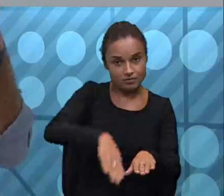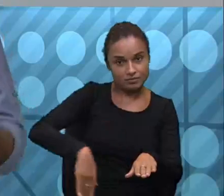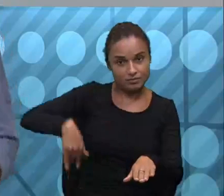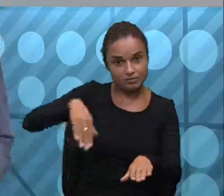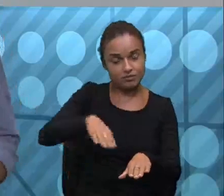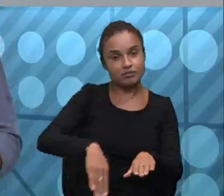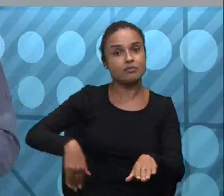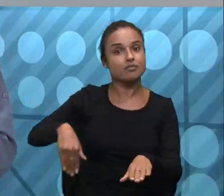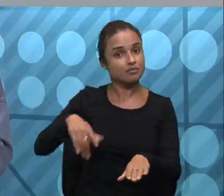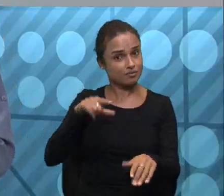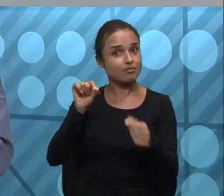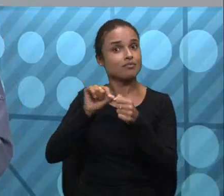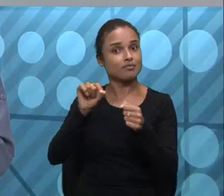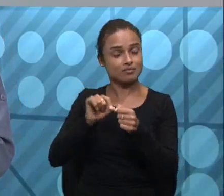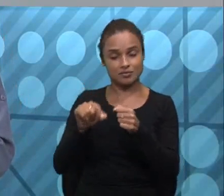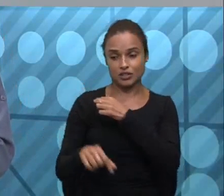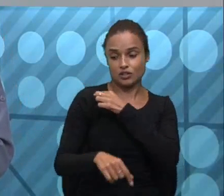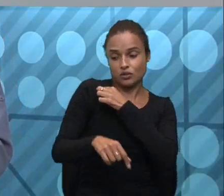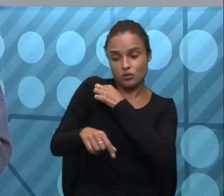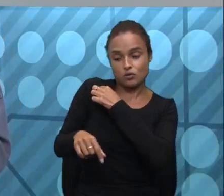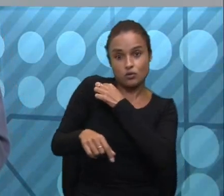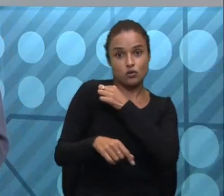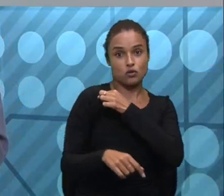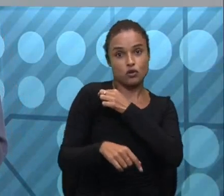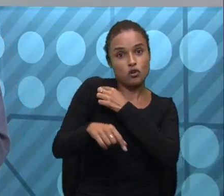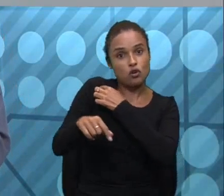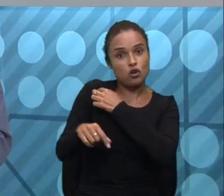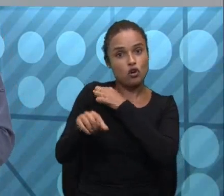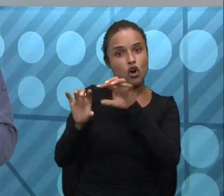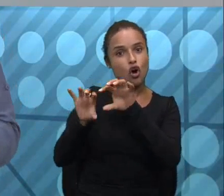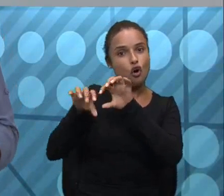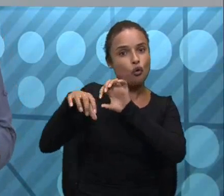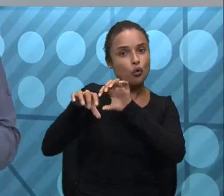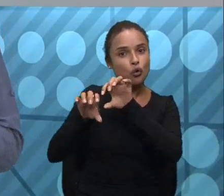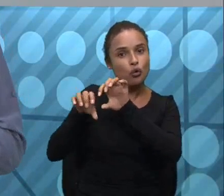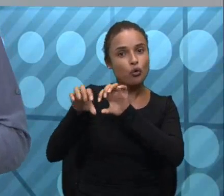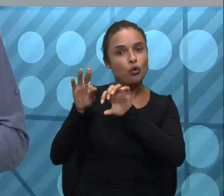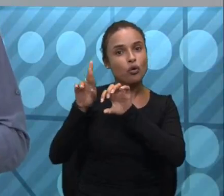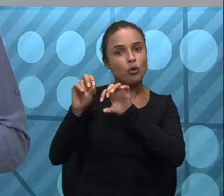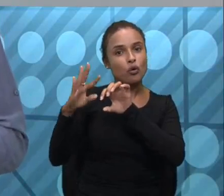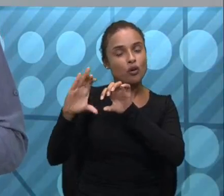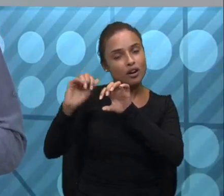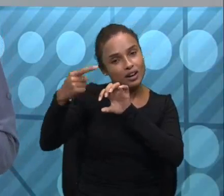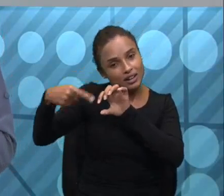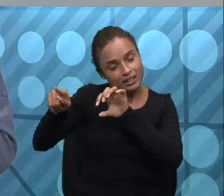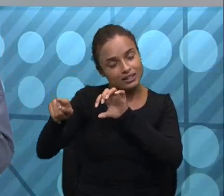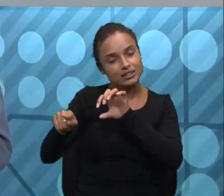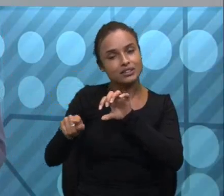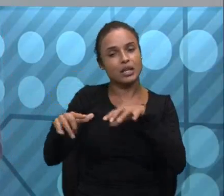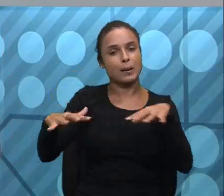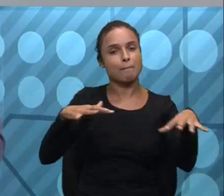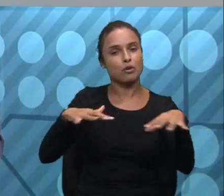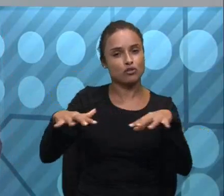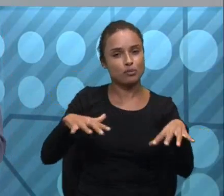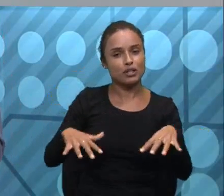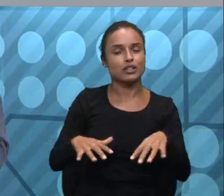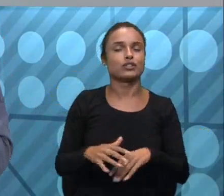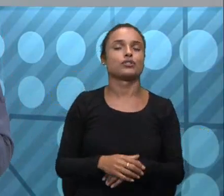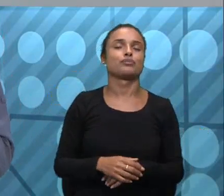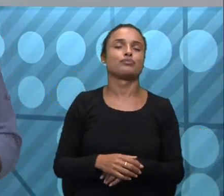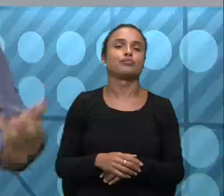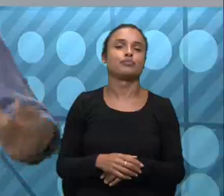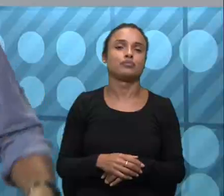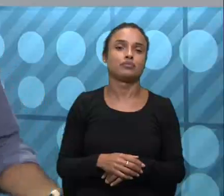braçadas. Ótima contribuição também. Bom, o que mais a gente tem? Outro polo da Bahia,